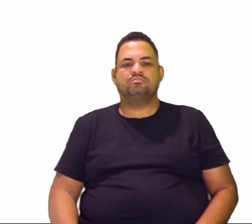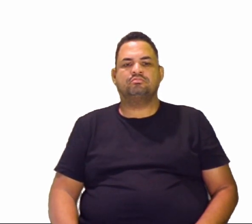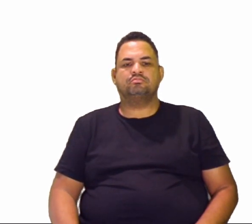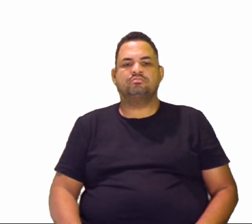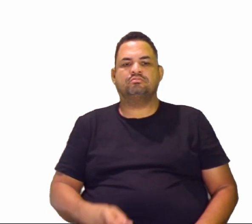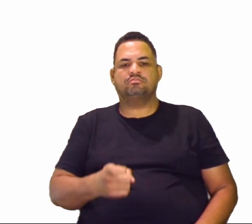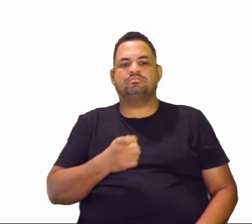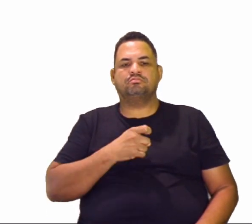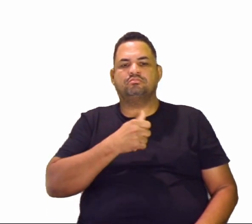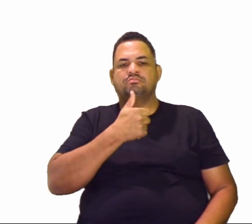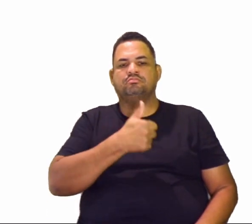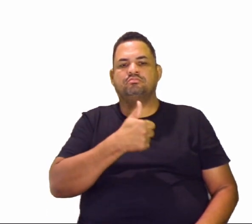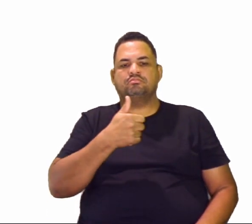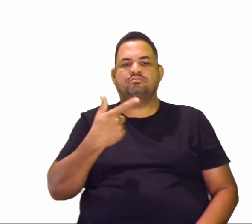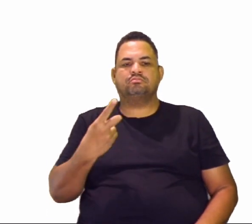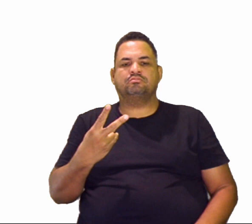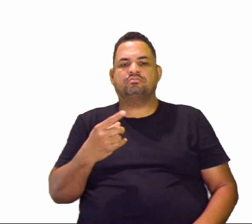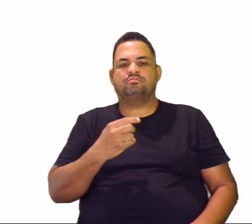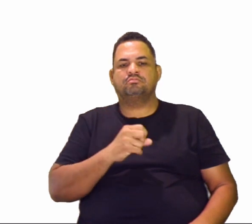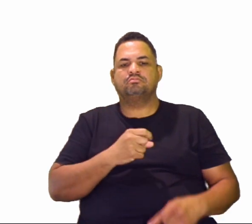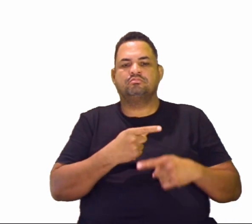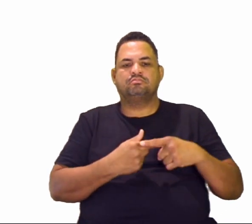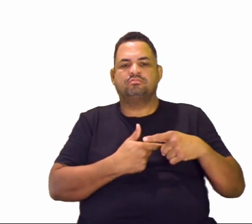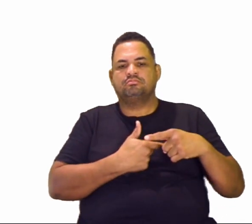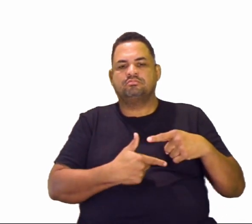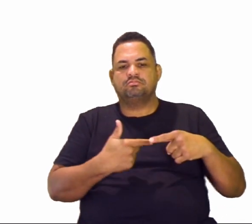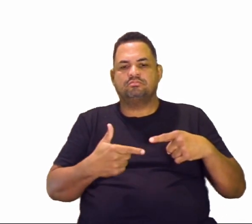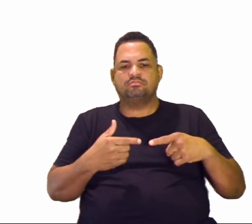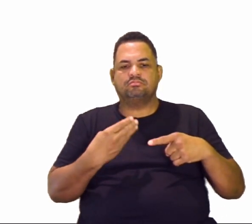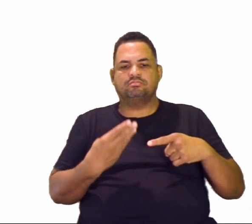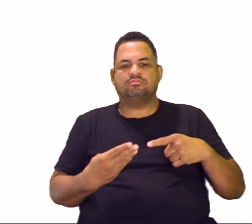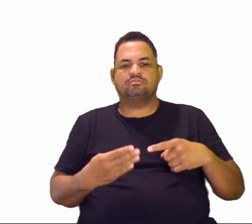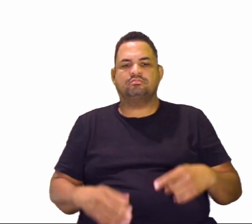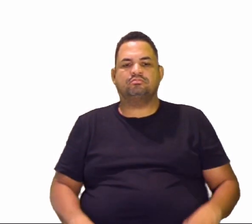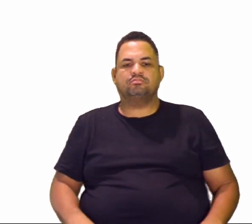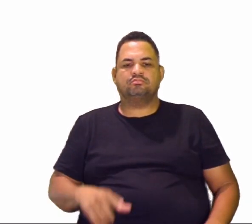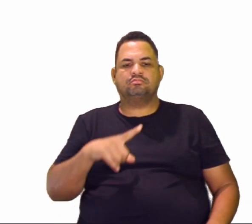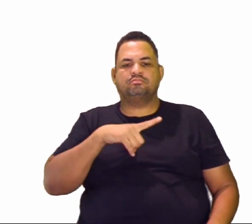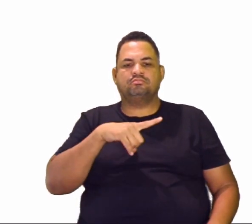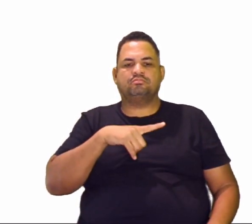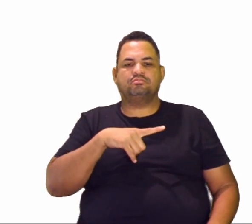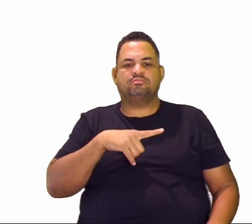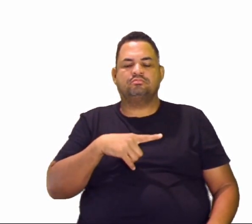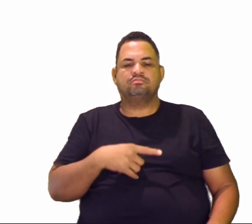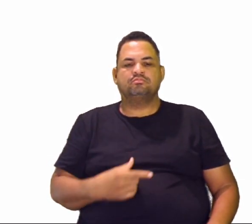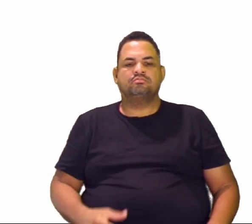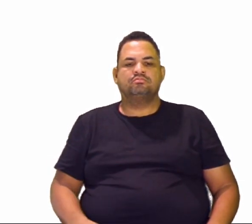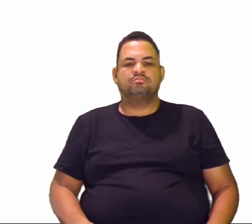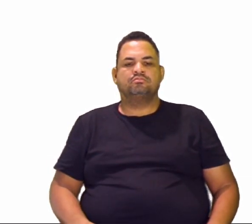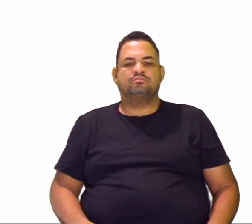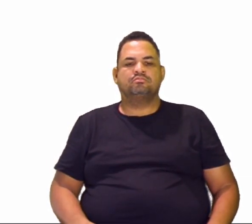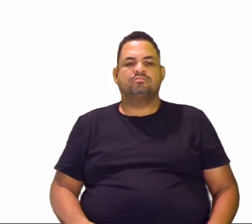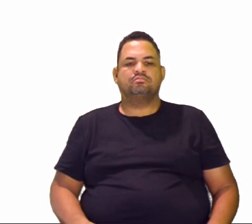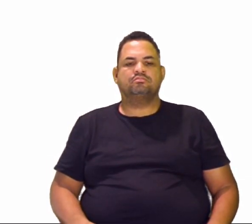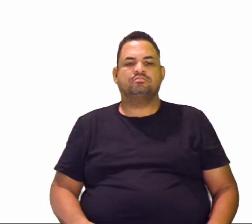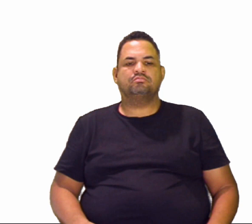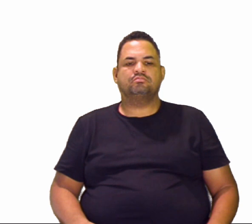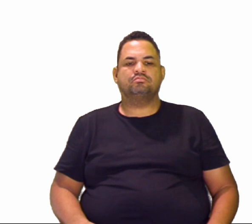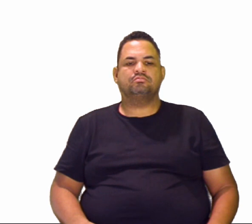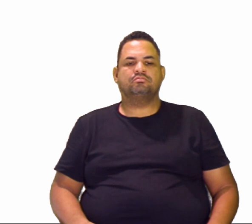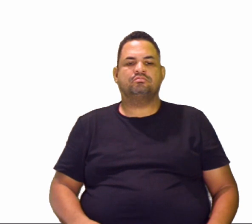X, 112 dividido por 24, nós teremos, olha aí, por